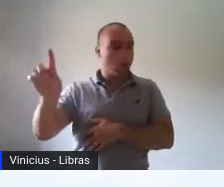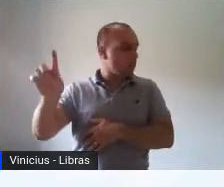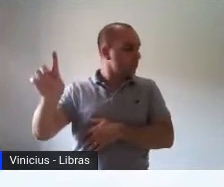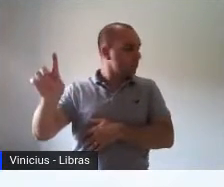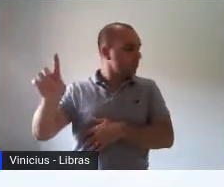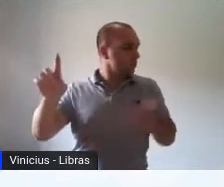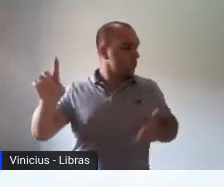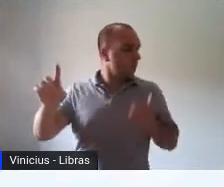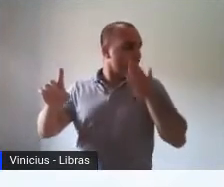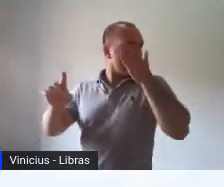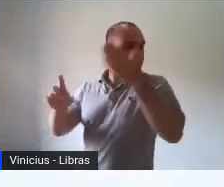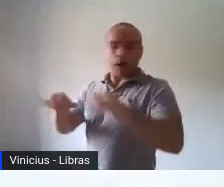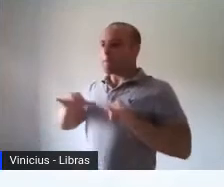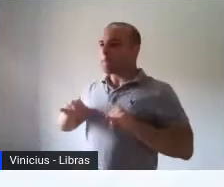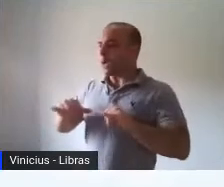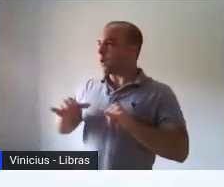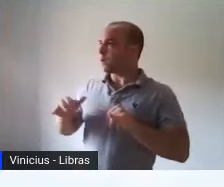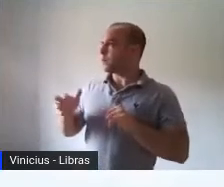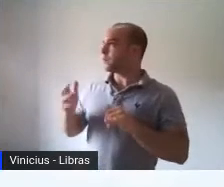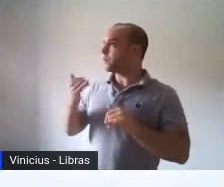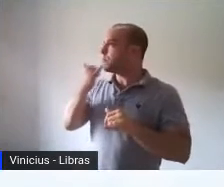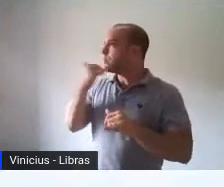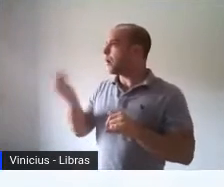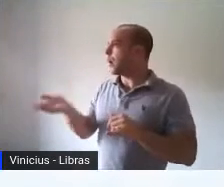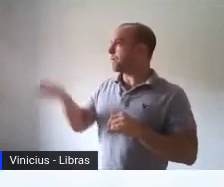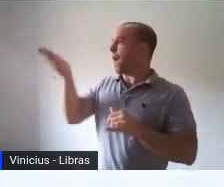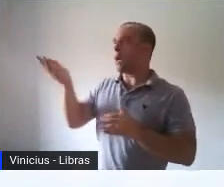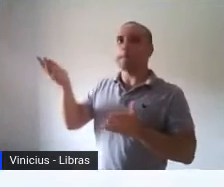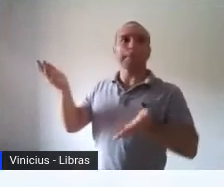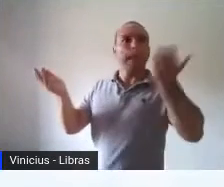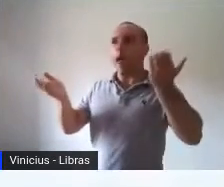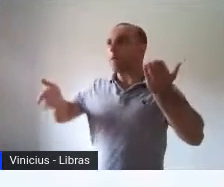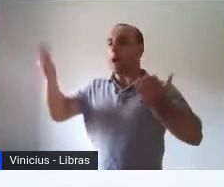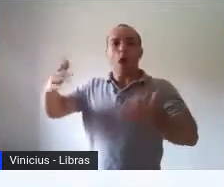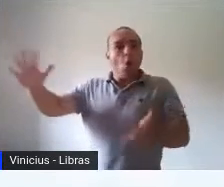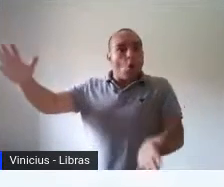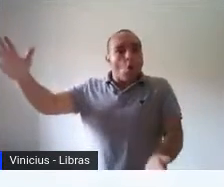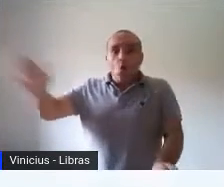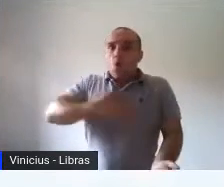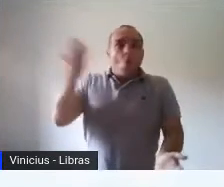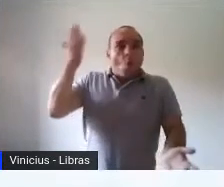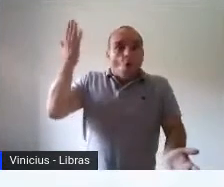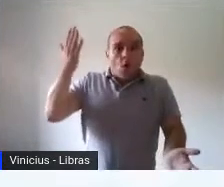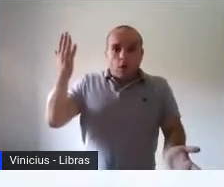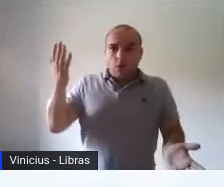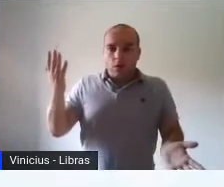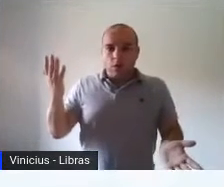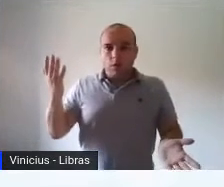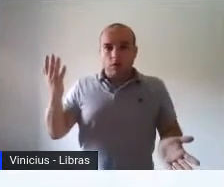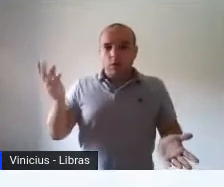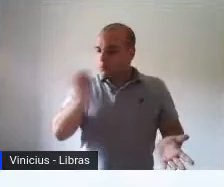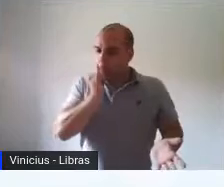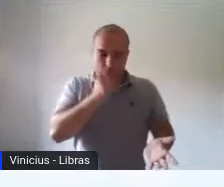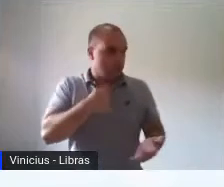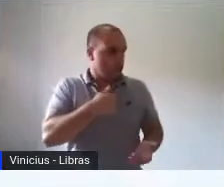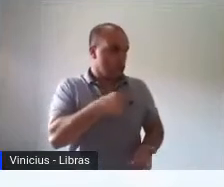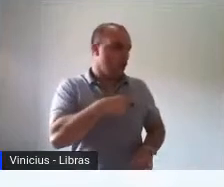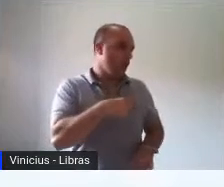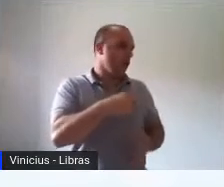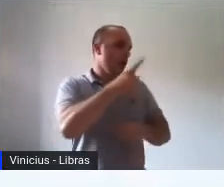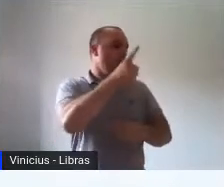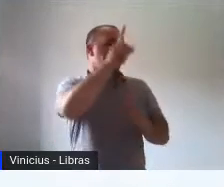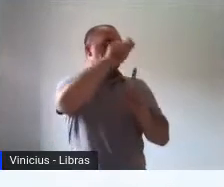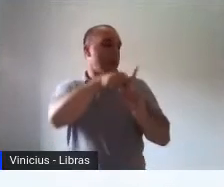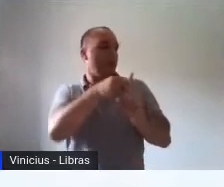pagar a compra do mercado, Sandro. A gente leva um susto, assim, a gente fica pensando, fica até vendo se está